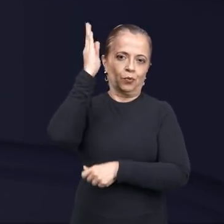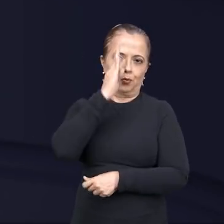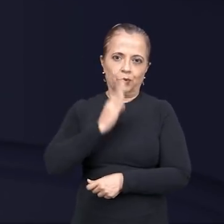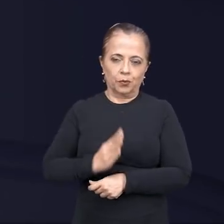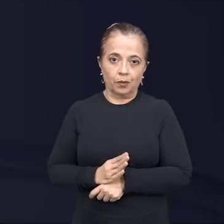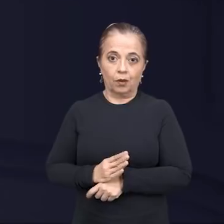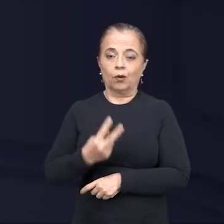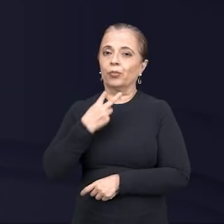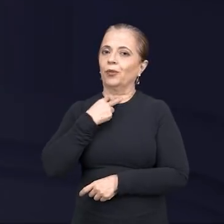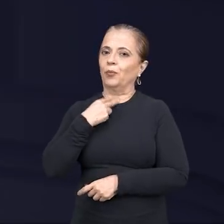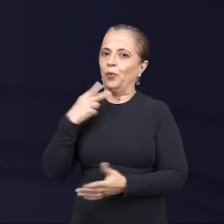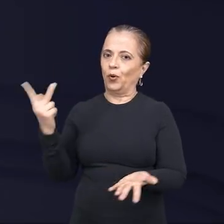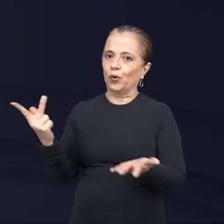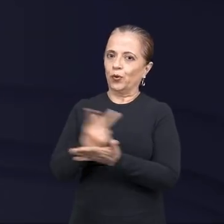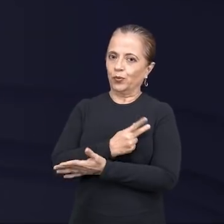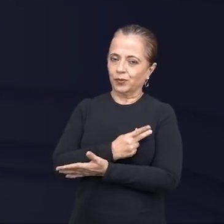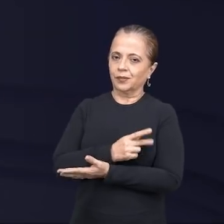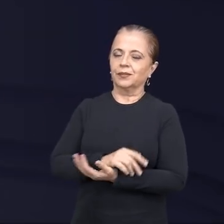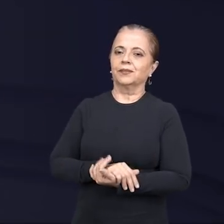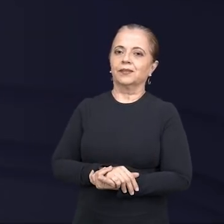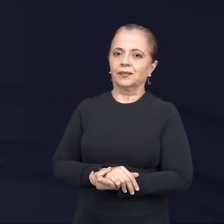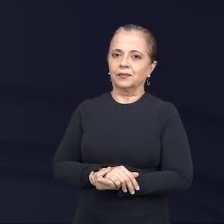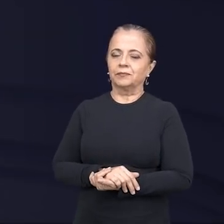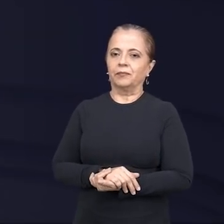acontecer sem que haja